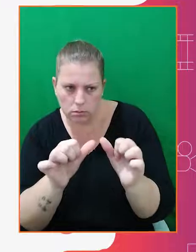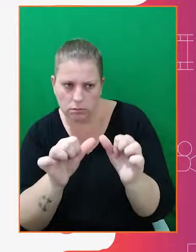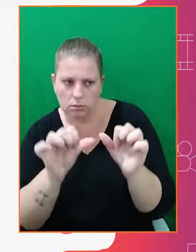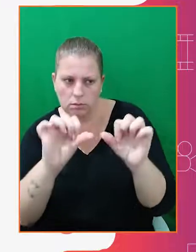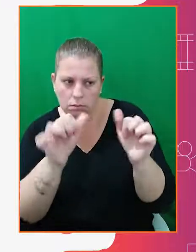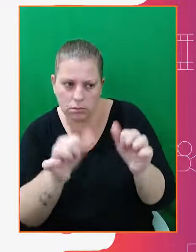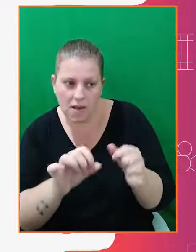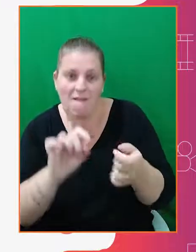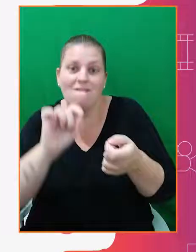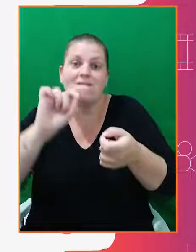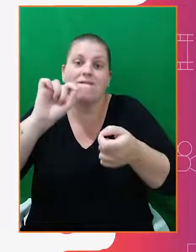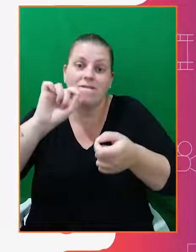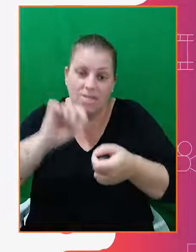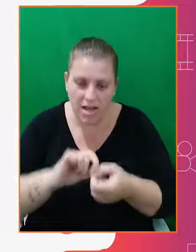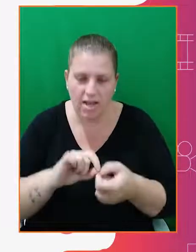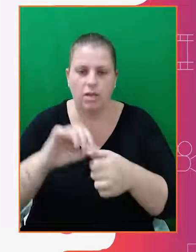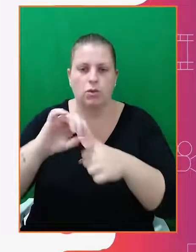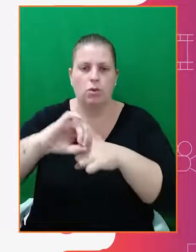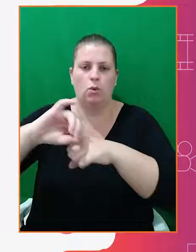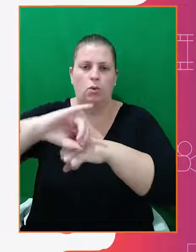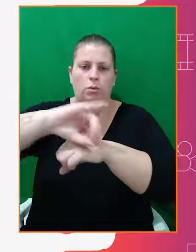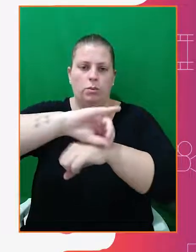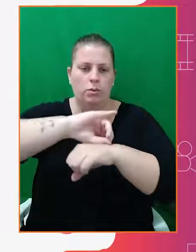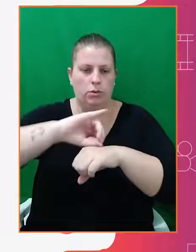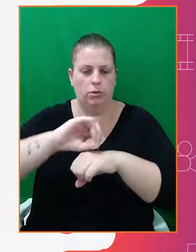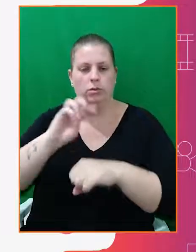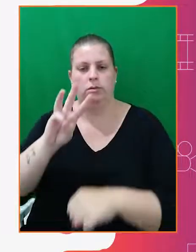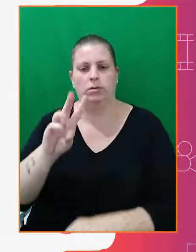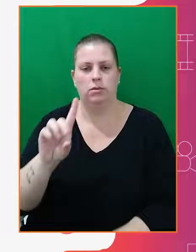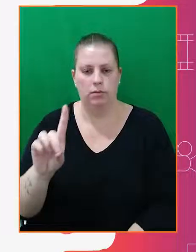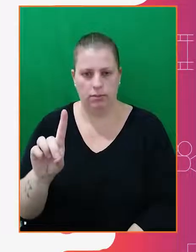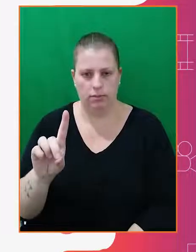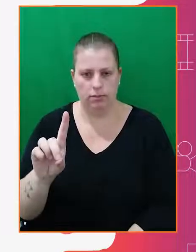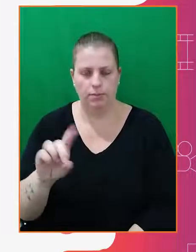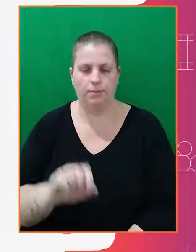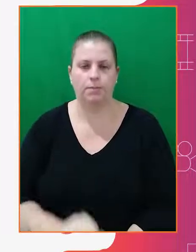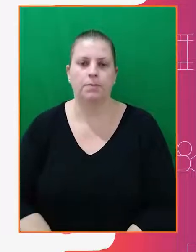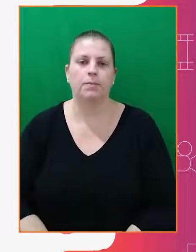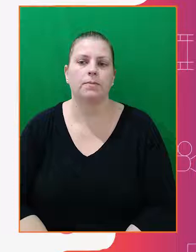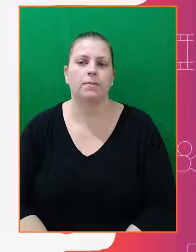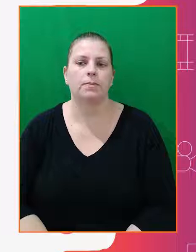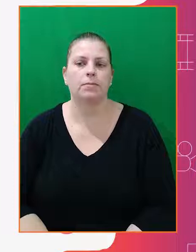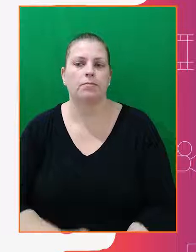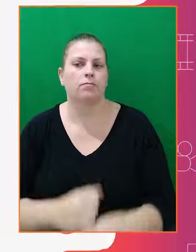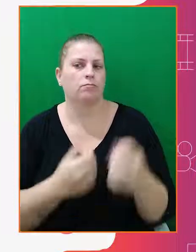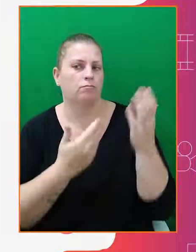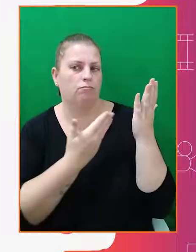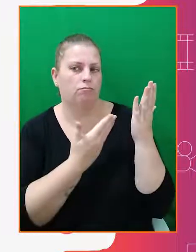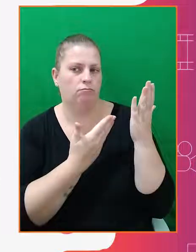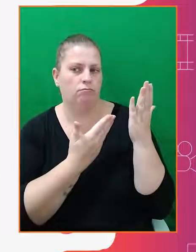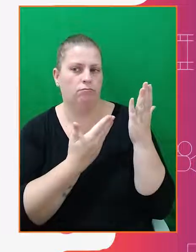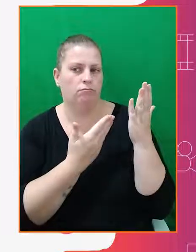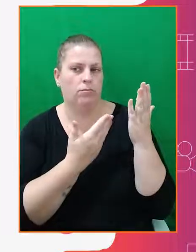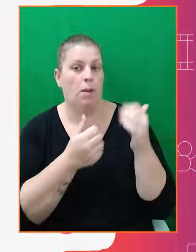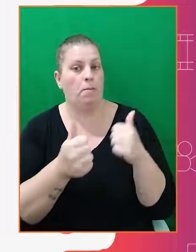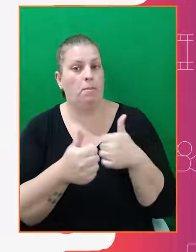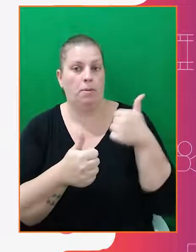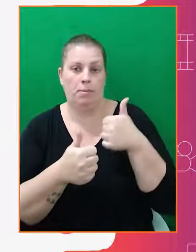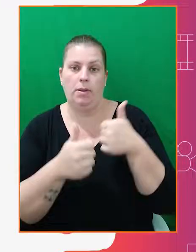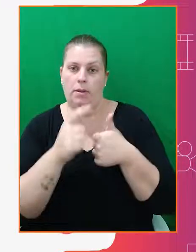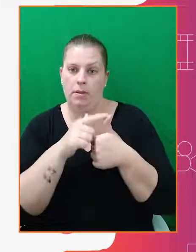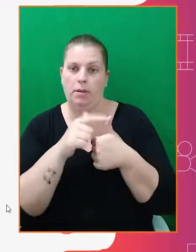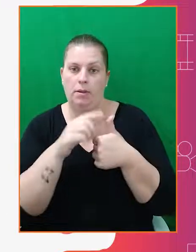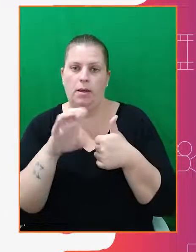vamos literalmente fazer esses objetos no universo 3D. E essa é apenas uma das